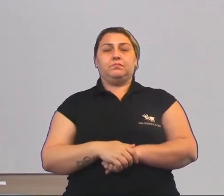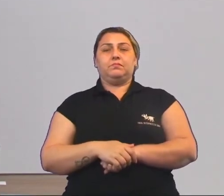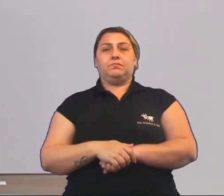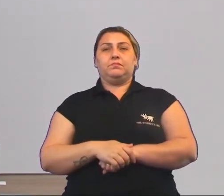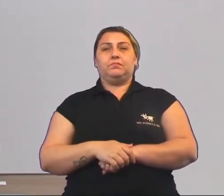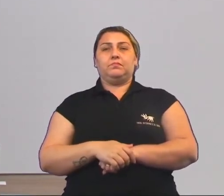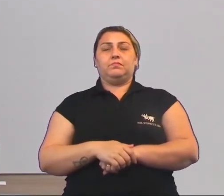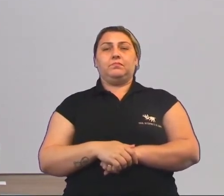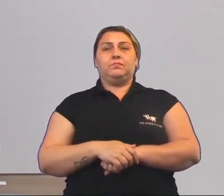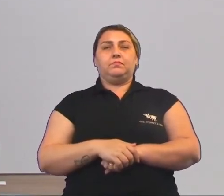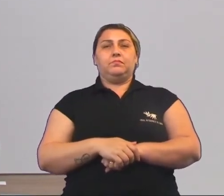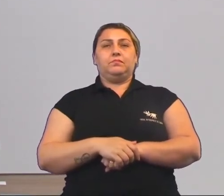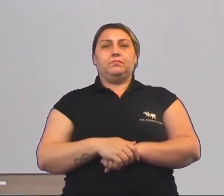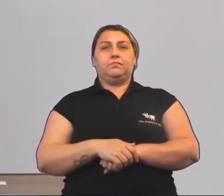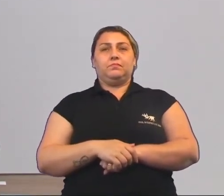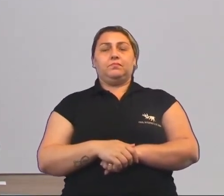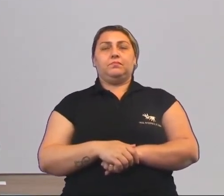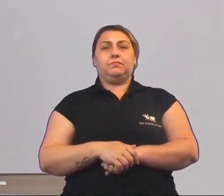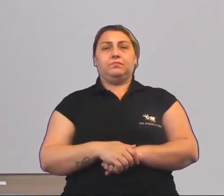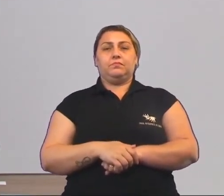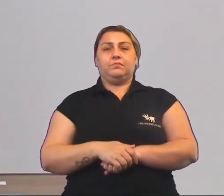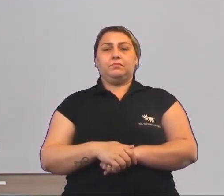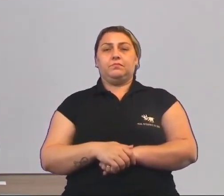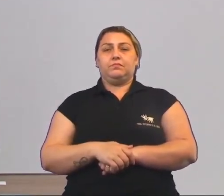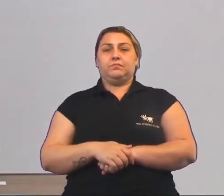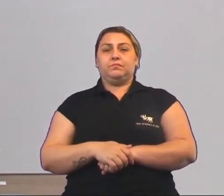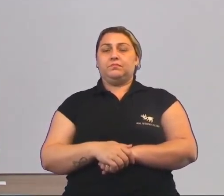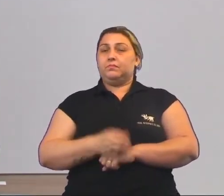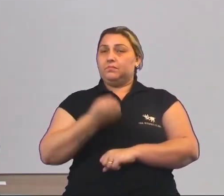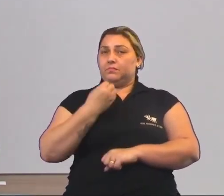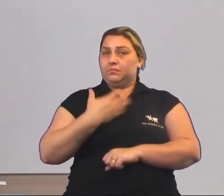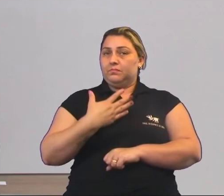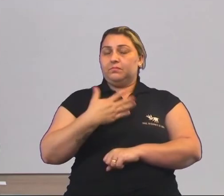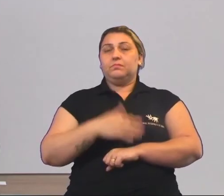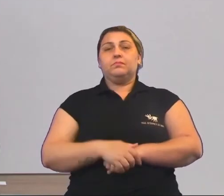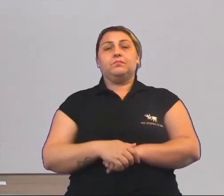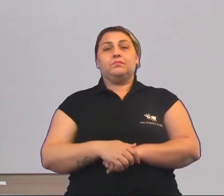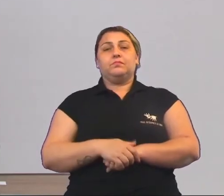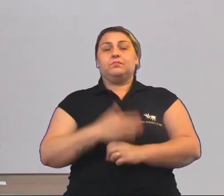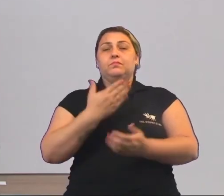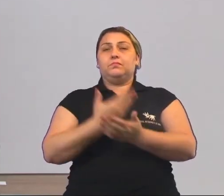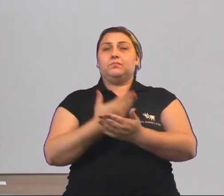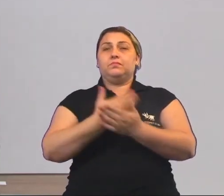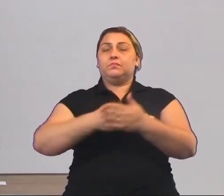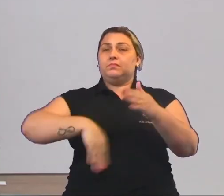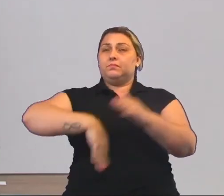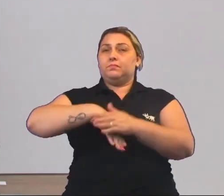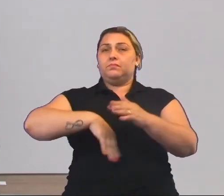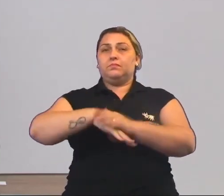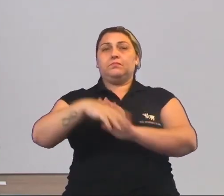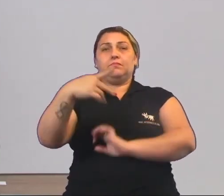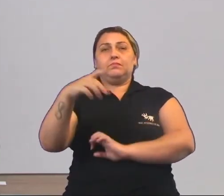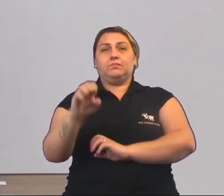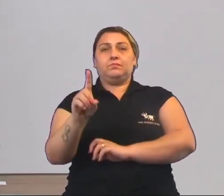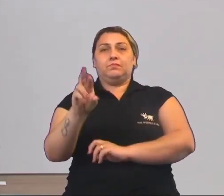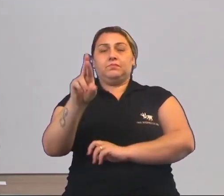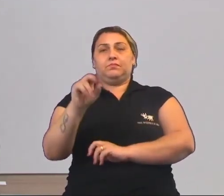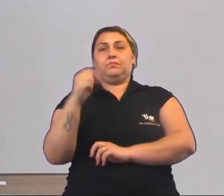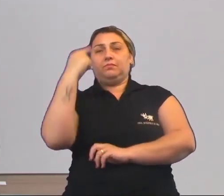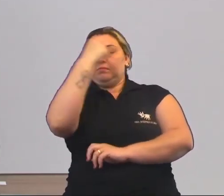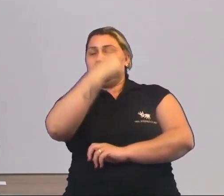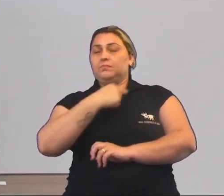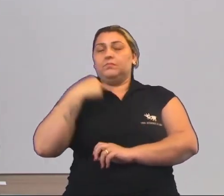pular o quê? 1 hora. Muito bem. Então, a aula de futebol de Pedro dura